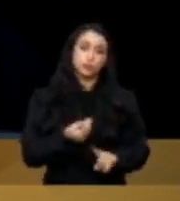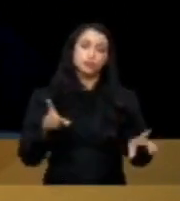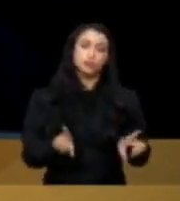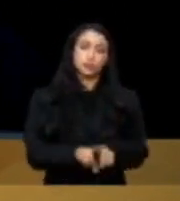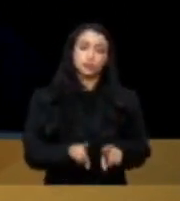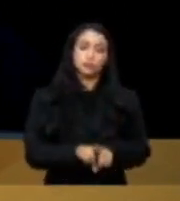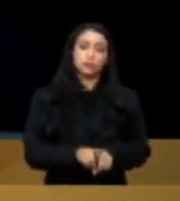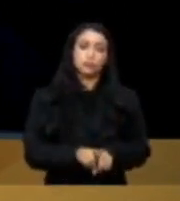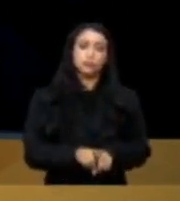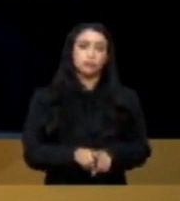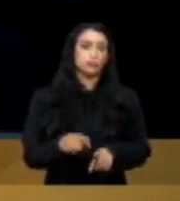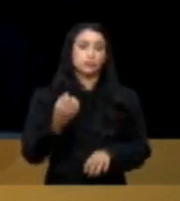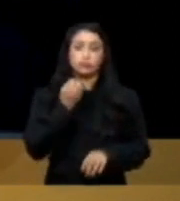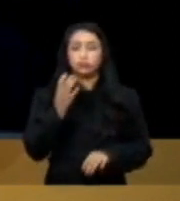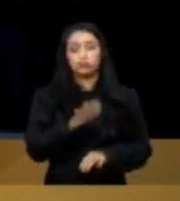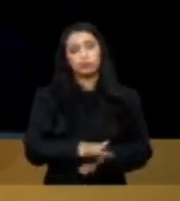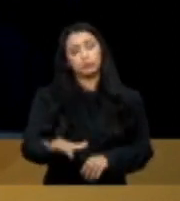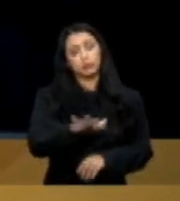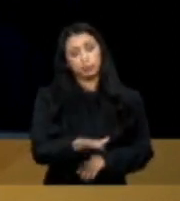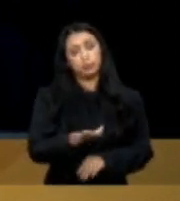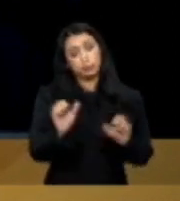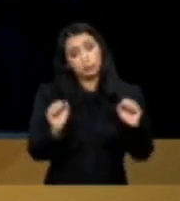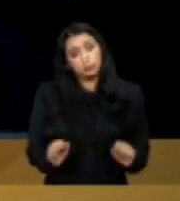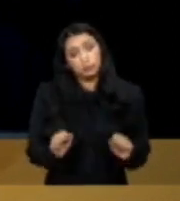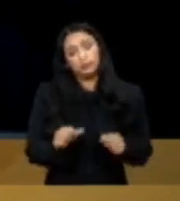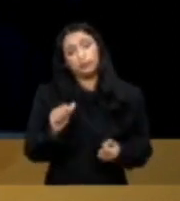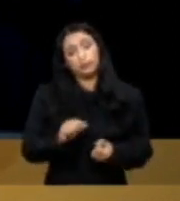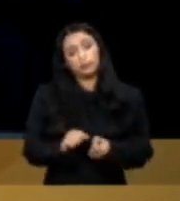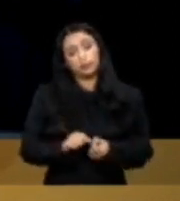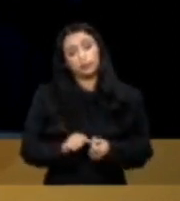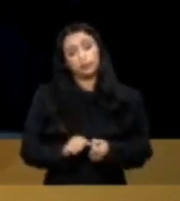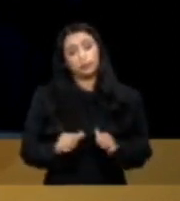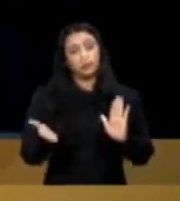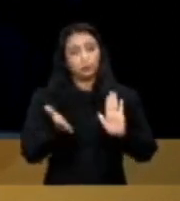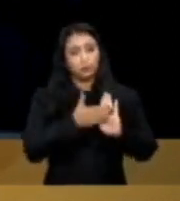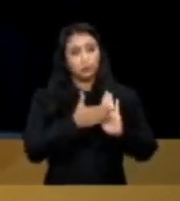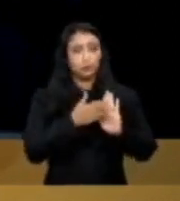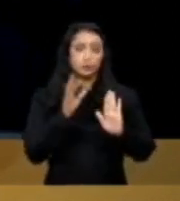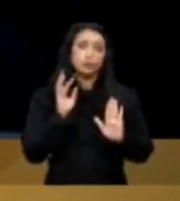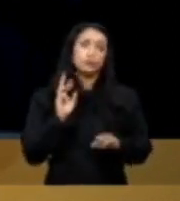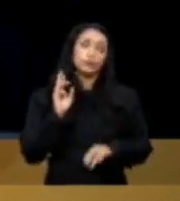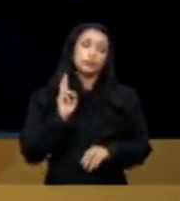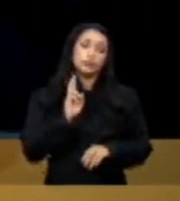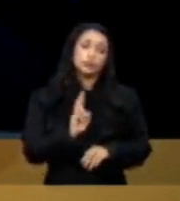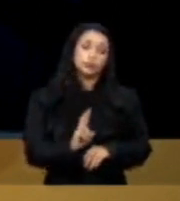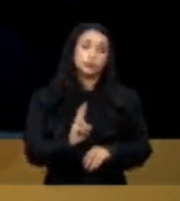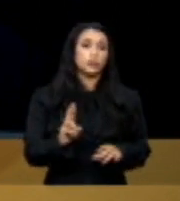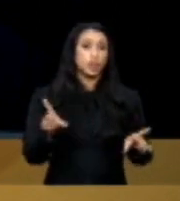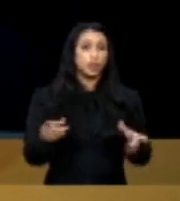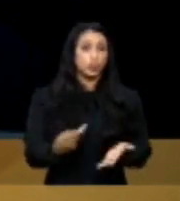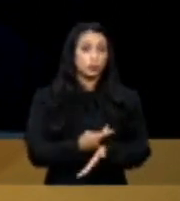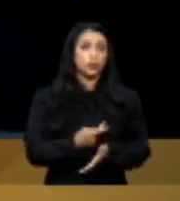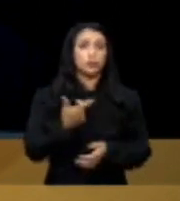a bem da coletividade, é possível juridicamente fazê-lo. Este é o propósito. A solução também adotada em França,